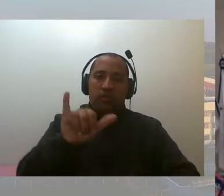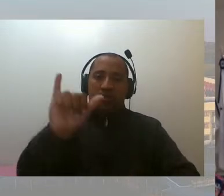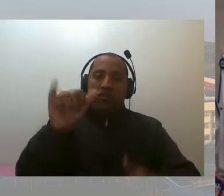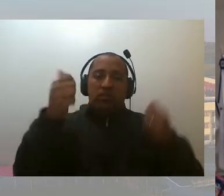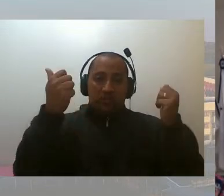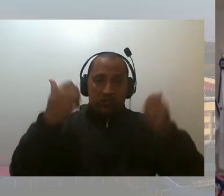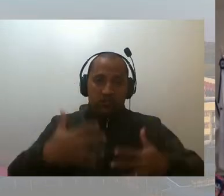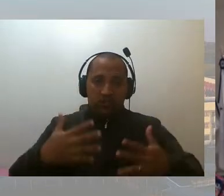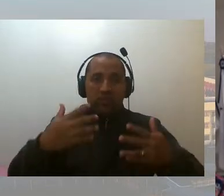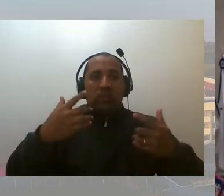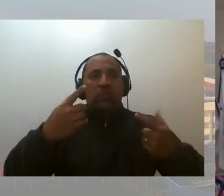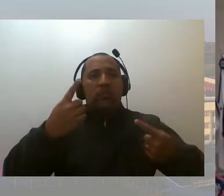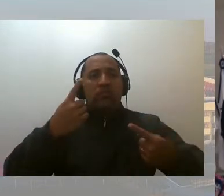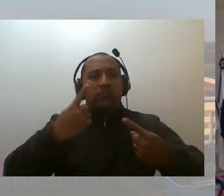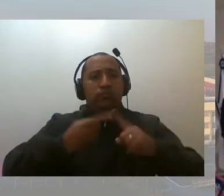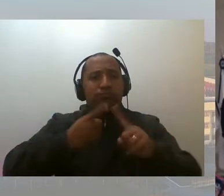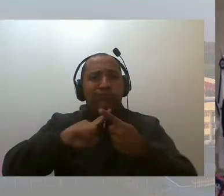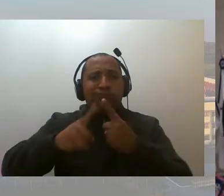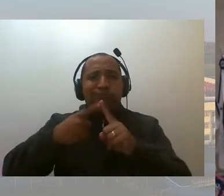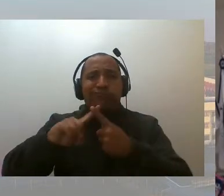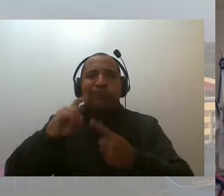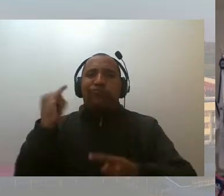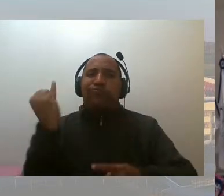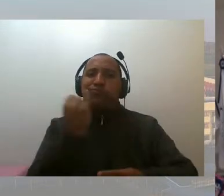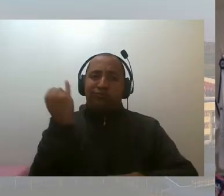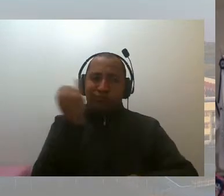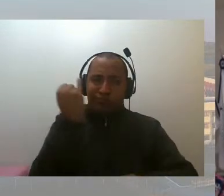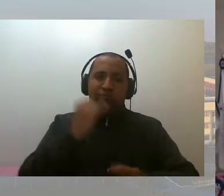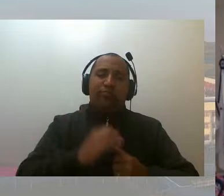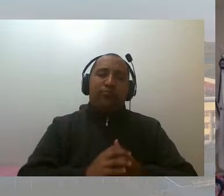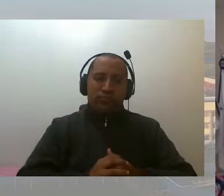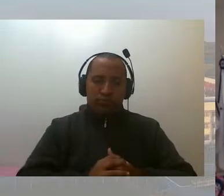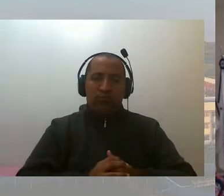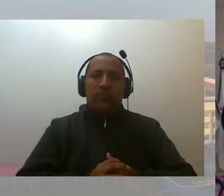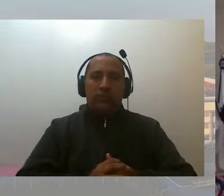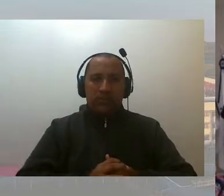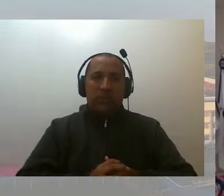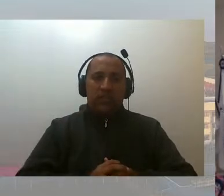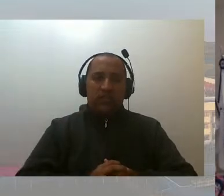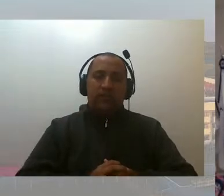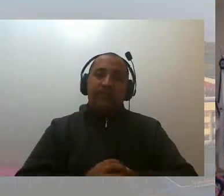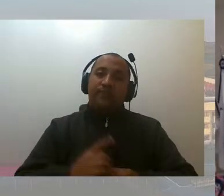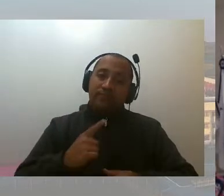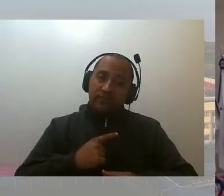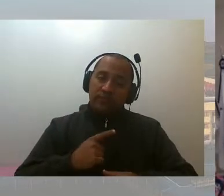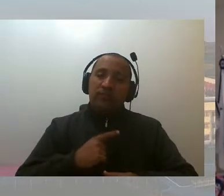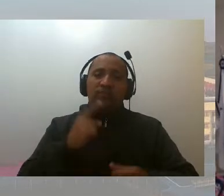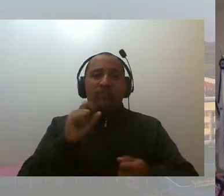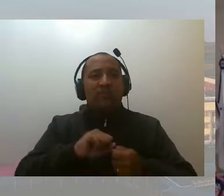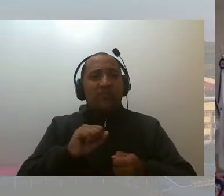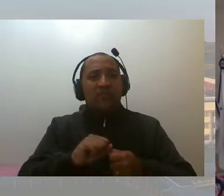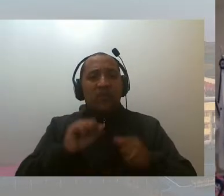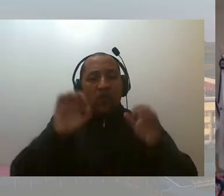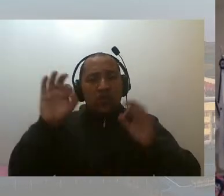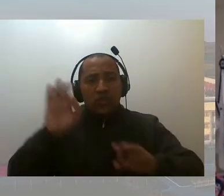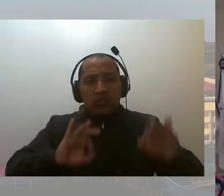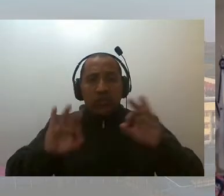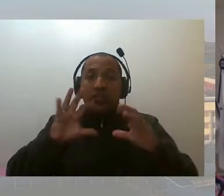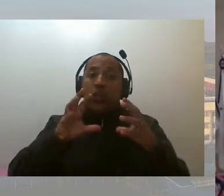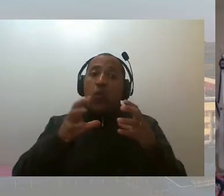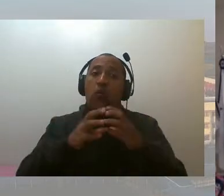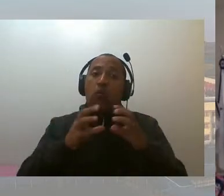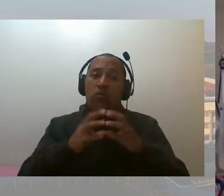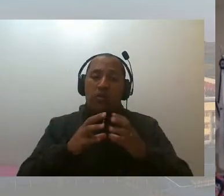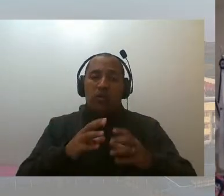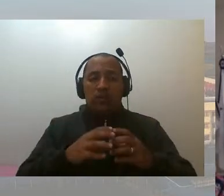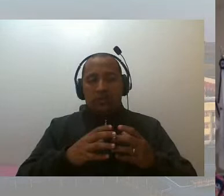esse diálogo. Esse diálogo é bastante importante e em quesito da gente fazer a organização coletiva. Não